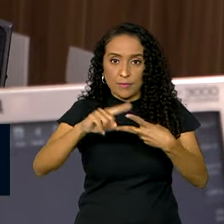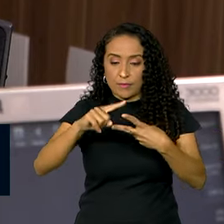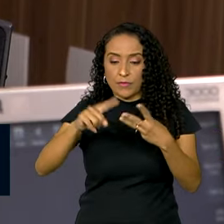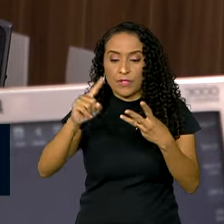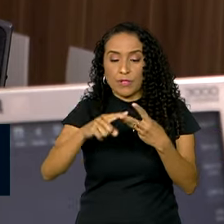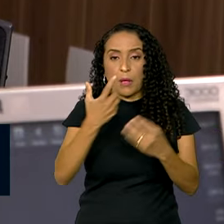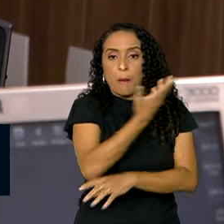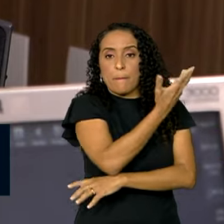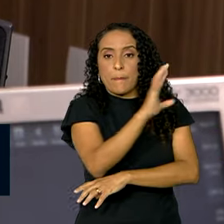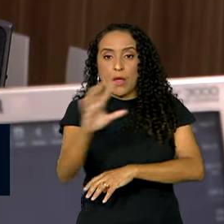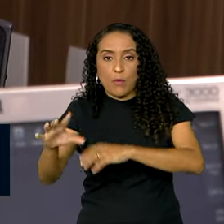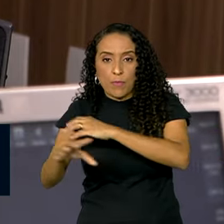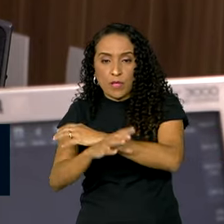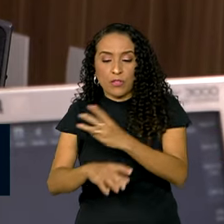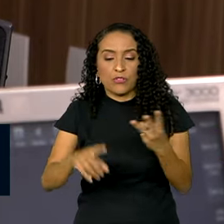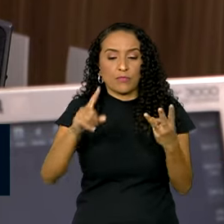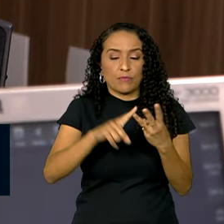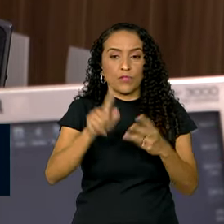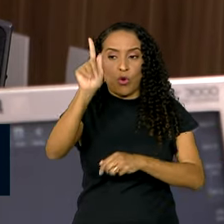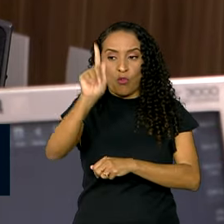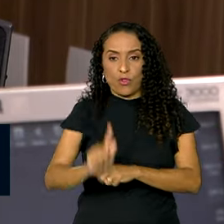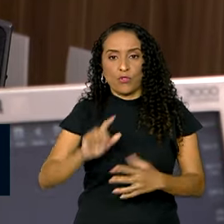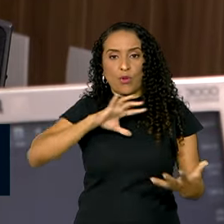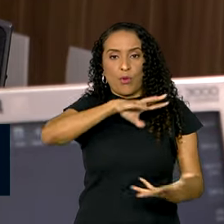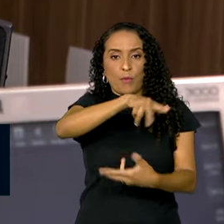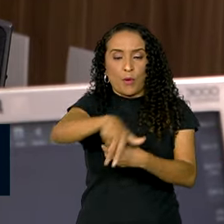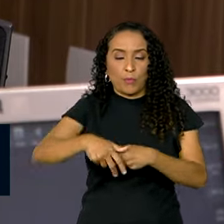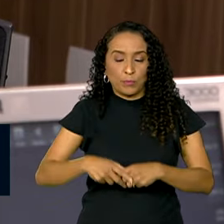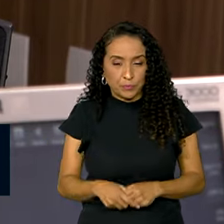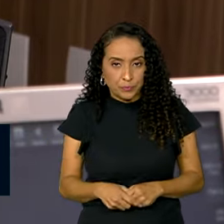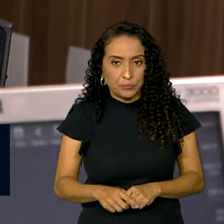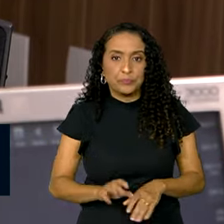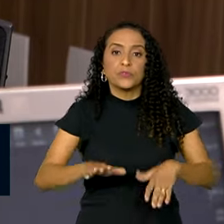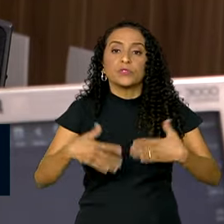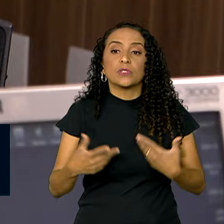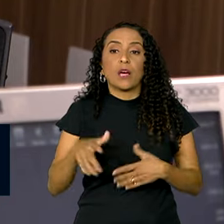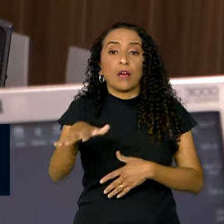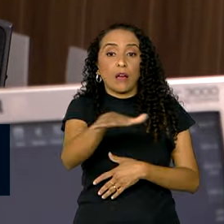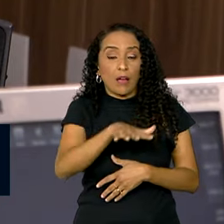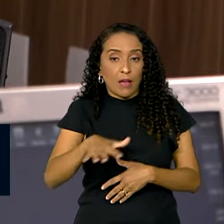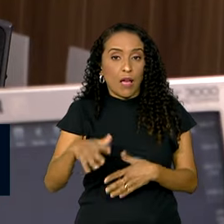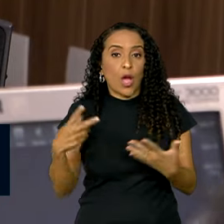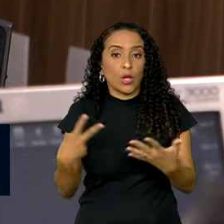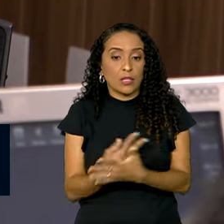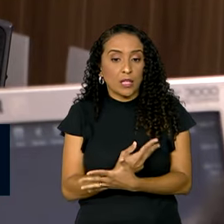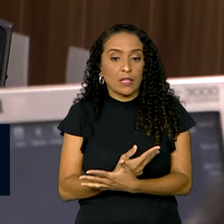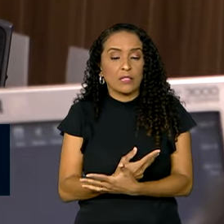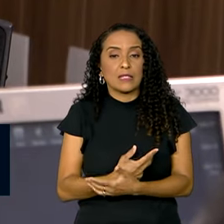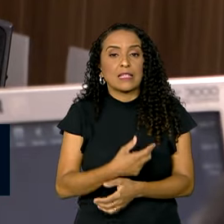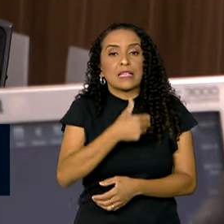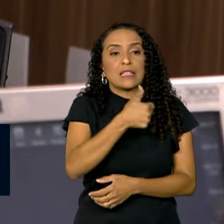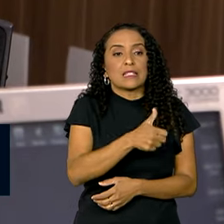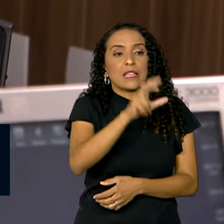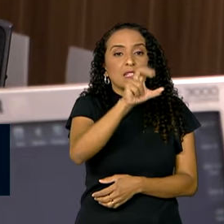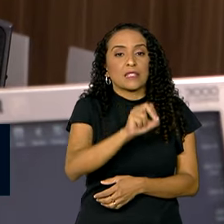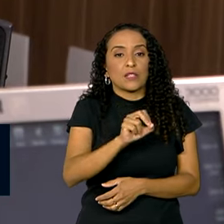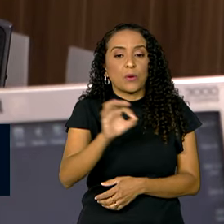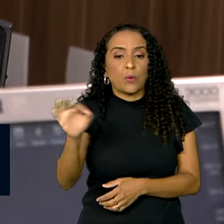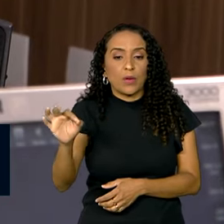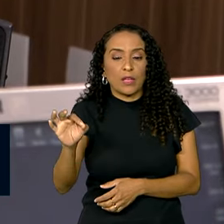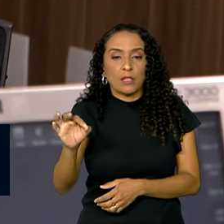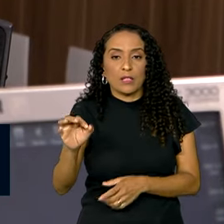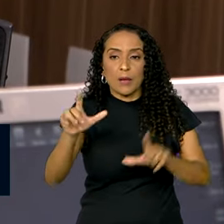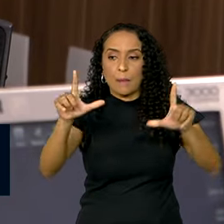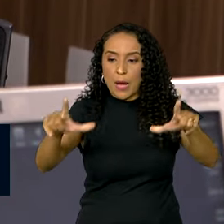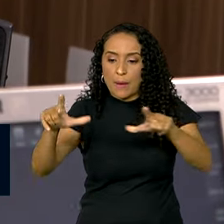ambiente e uma sobre a governança Global enquanto isso acontece há 150 estes com feiras